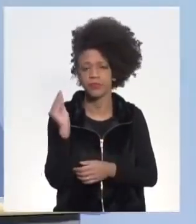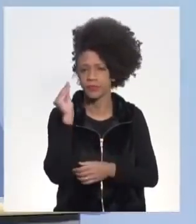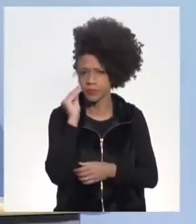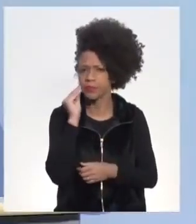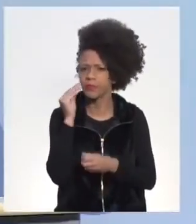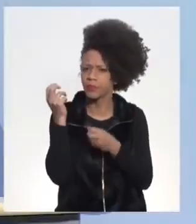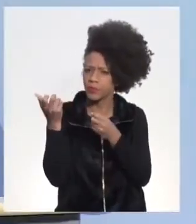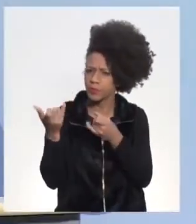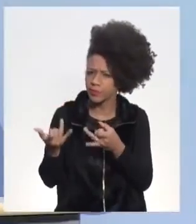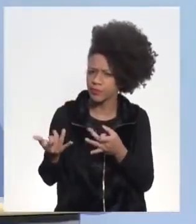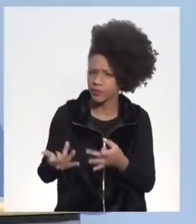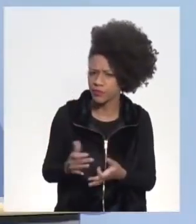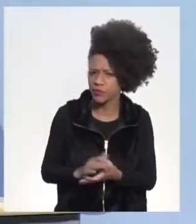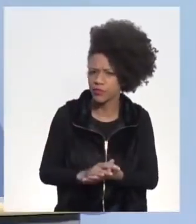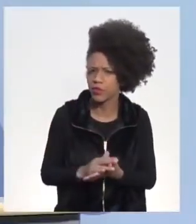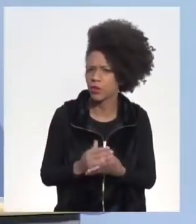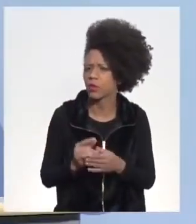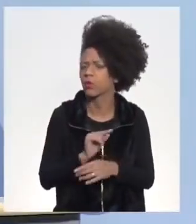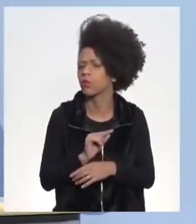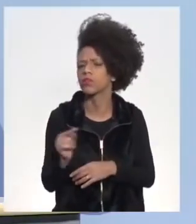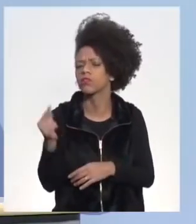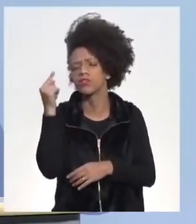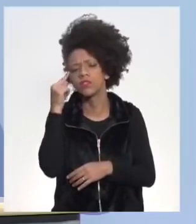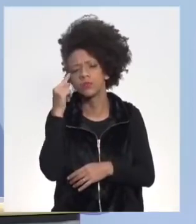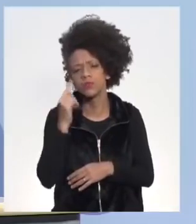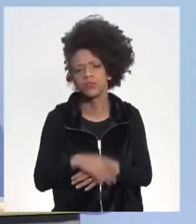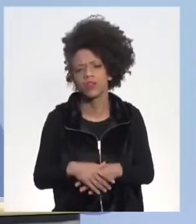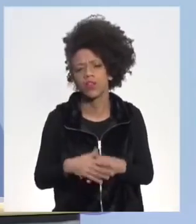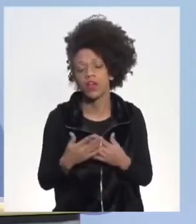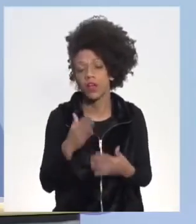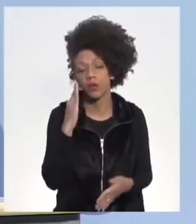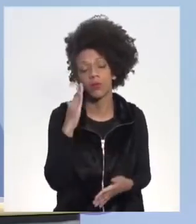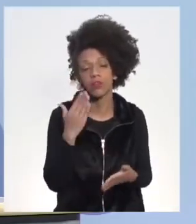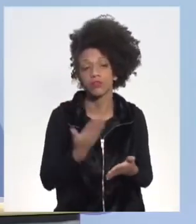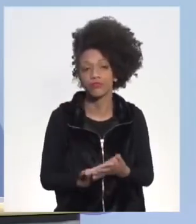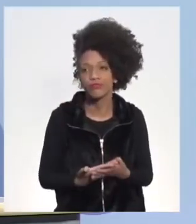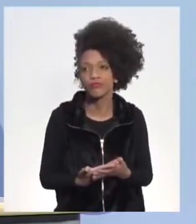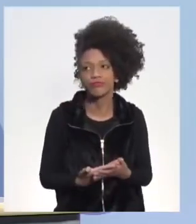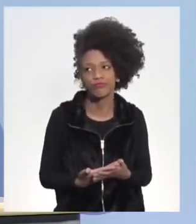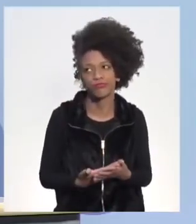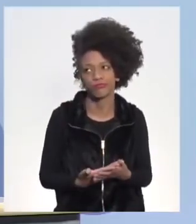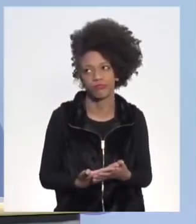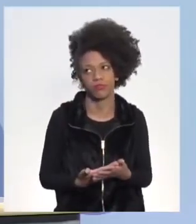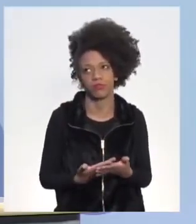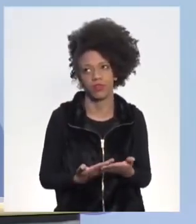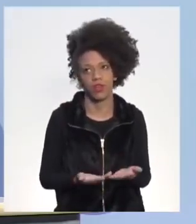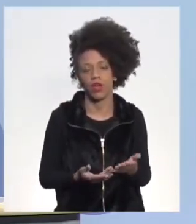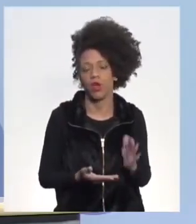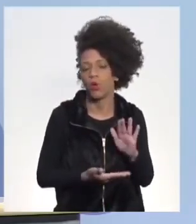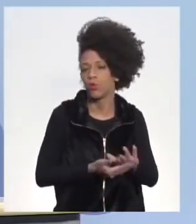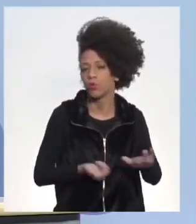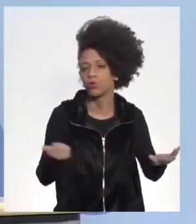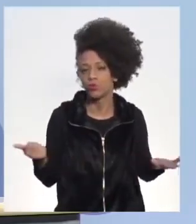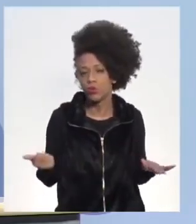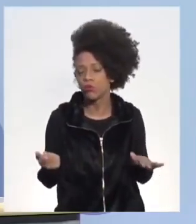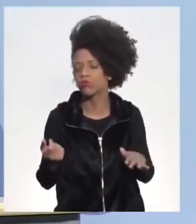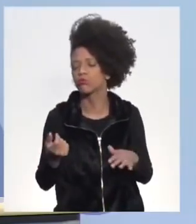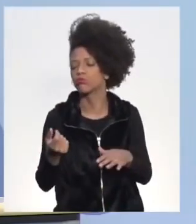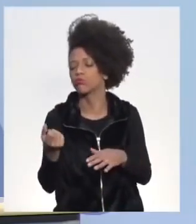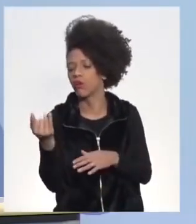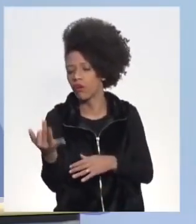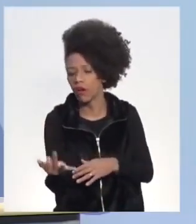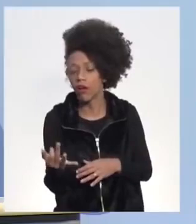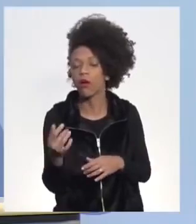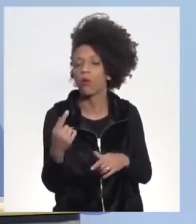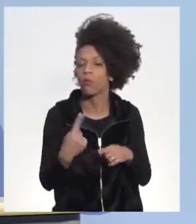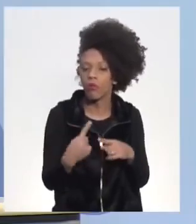justificar, né, Ale? Coloca Sim. O que vocês pensaram. Coloca assim, eu acredito que seja o desconto de tanto, pois... Coloca